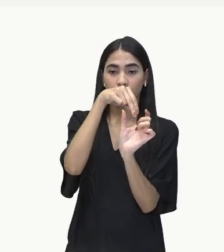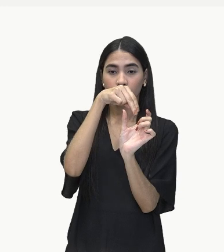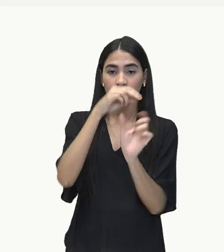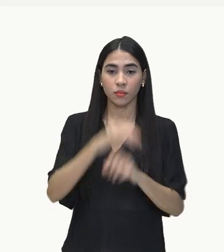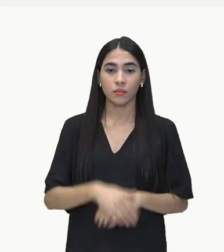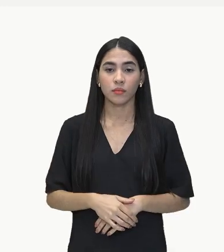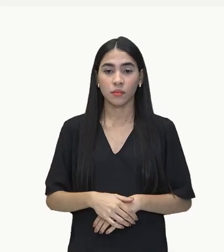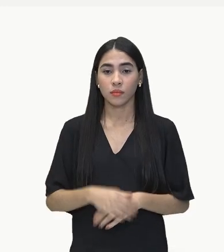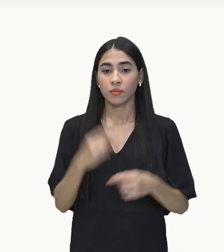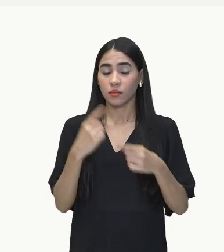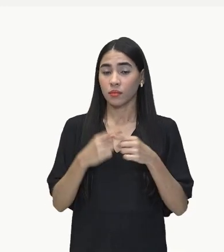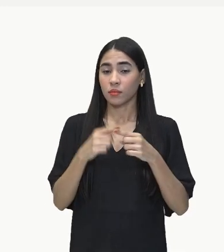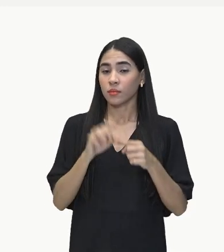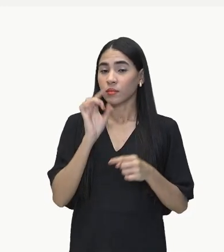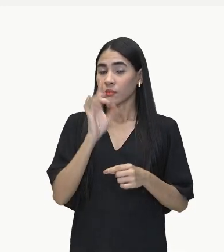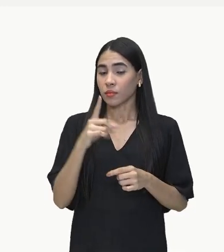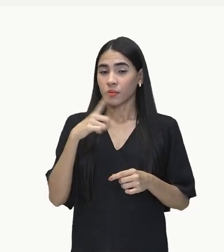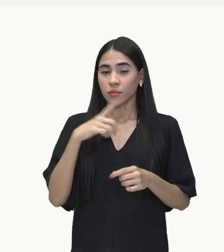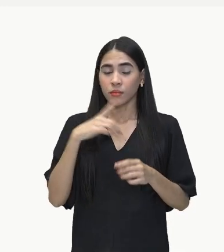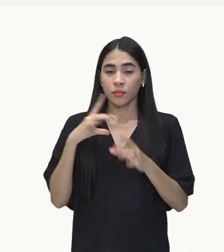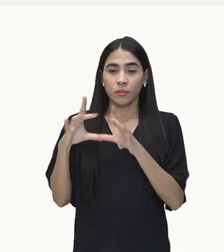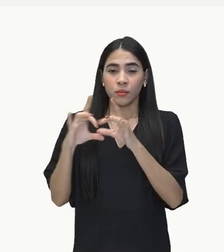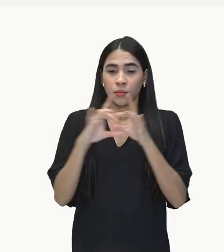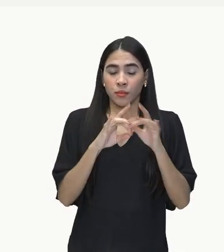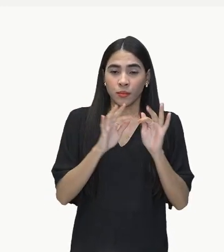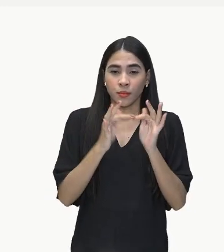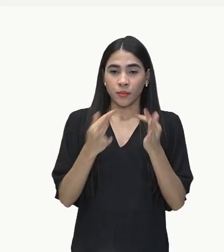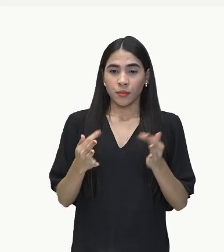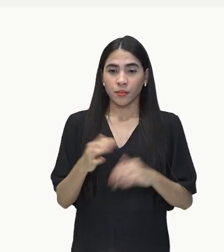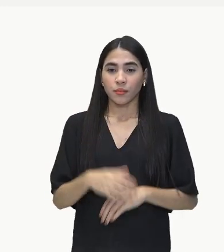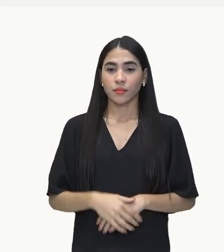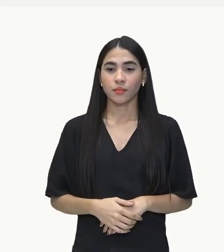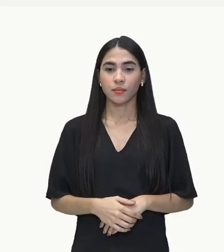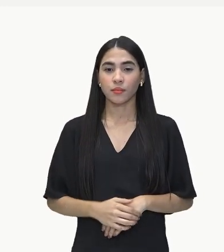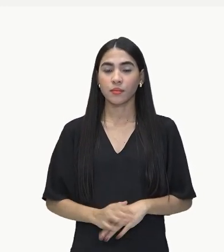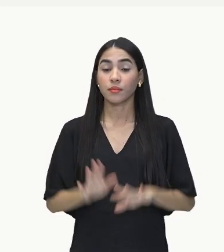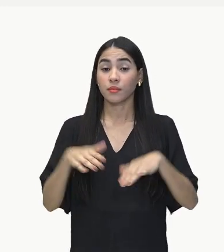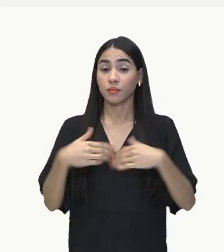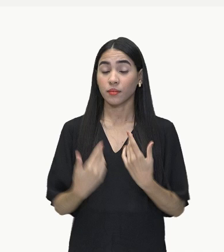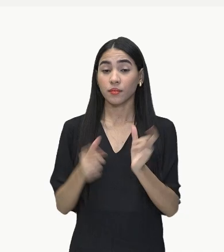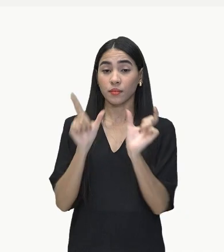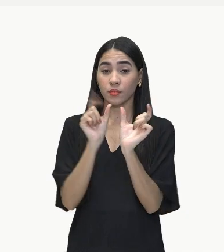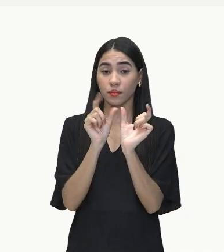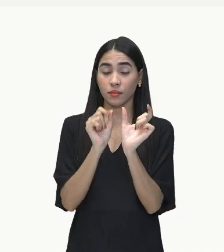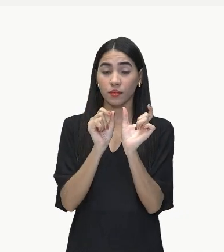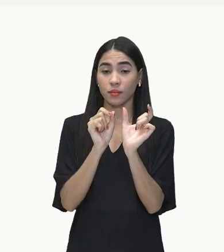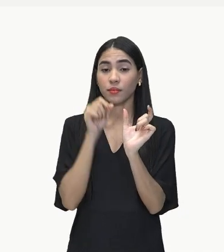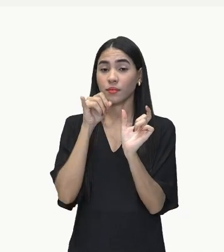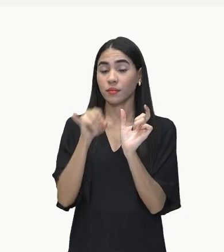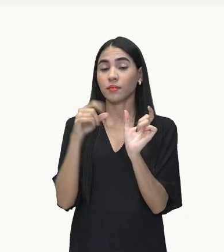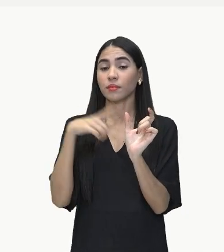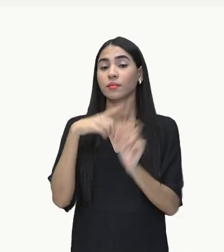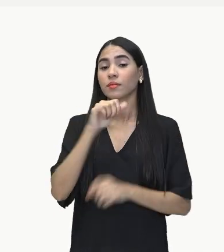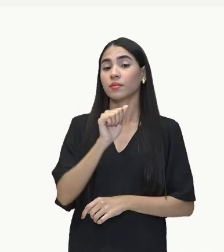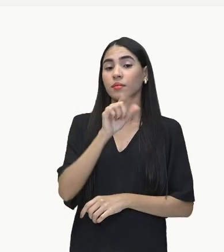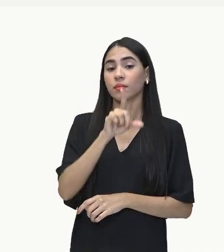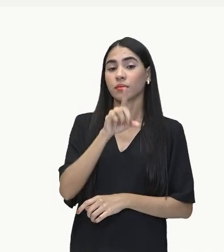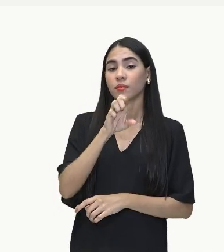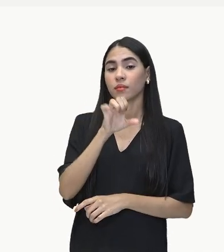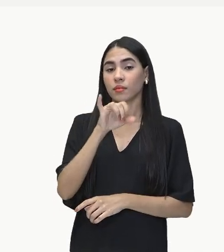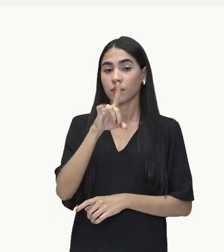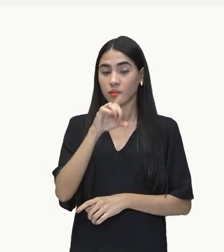porque aqui só tem ligações simples. E qual é o sufixo quando eu tenho um aldeído, uma